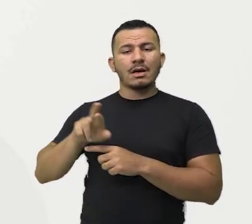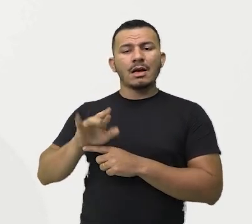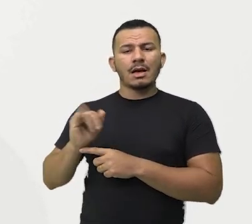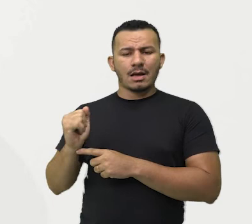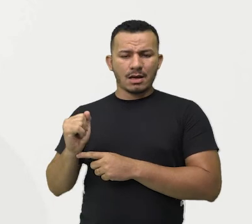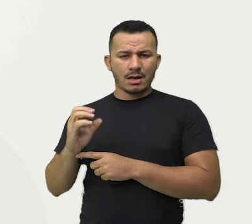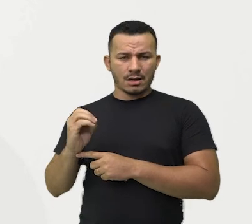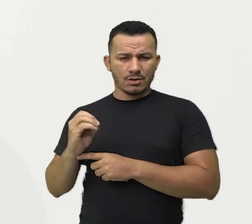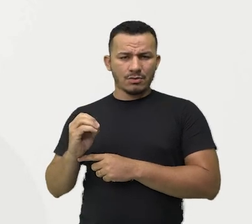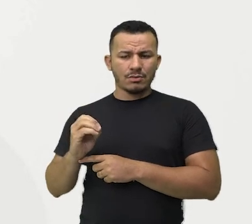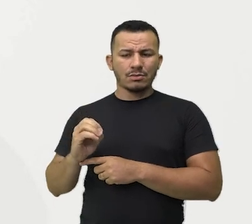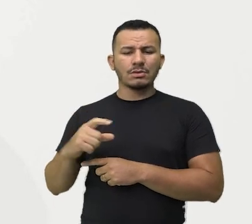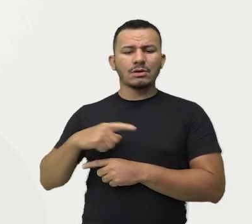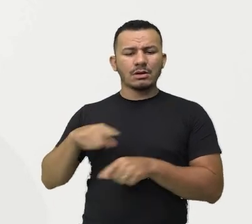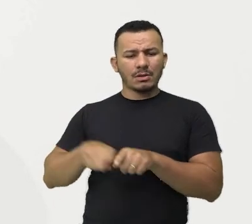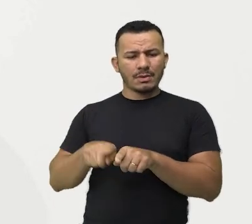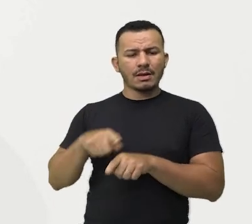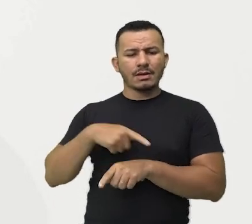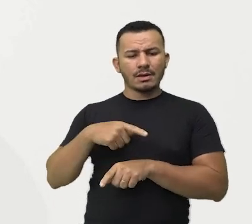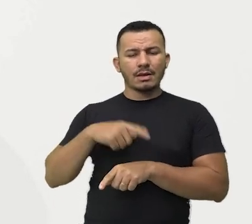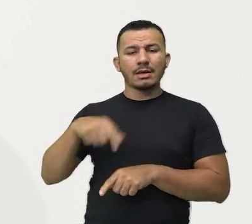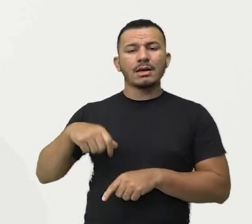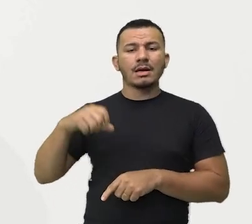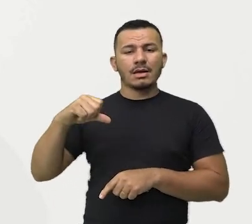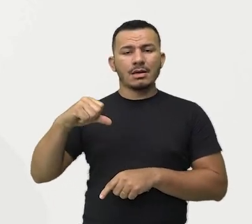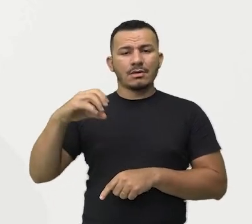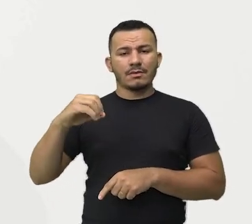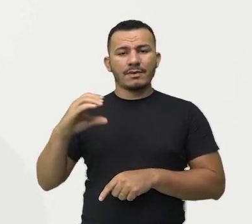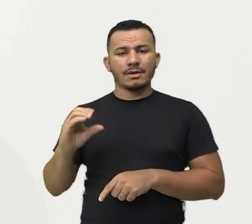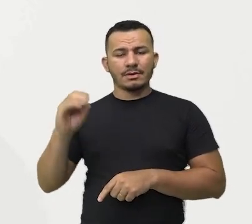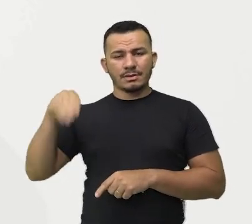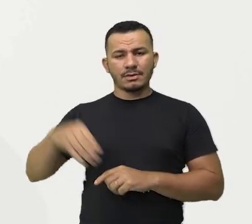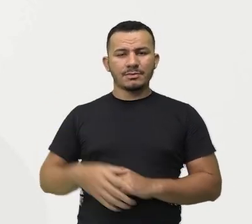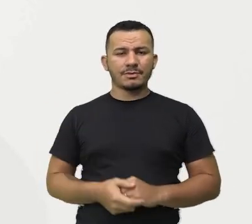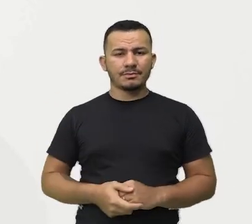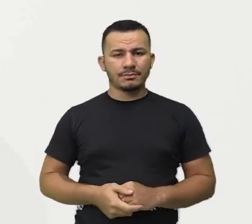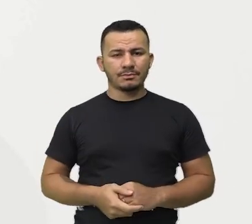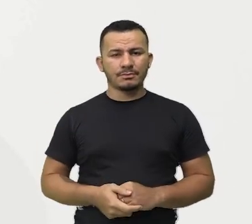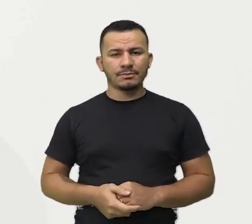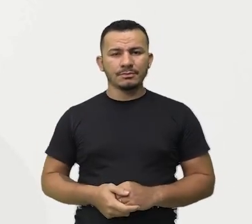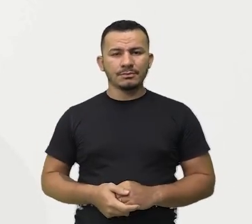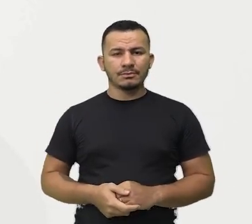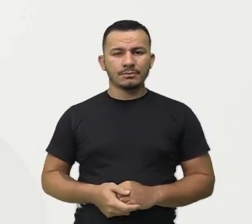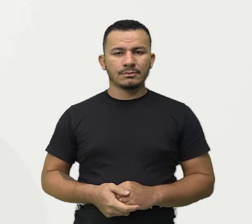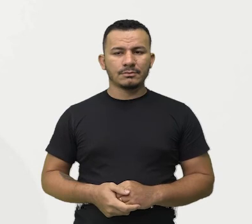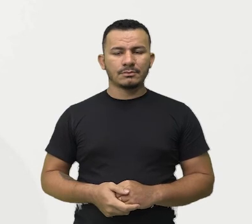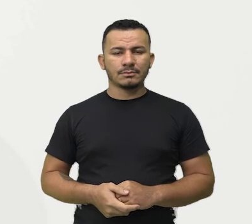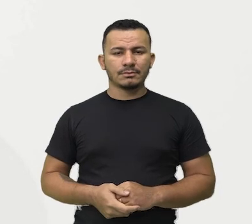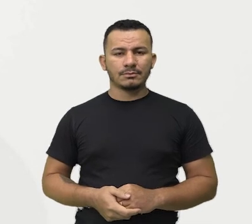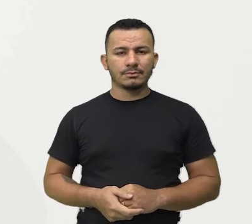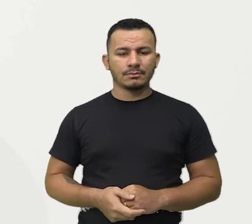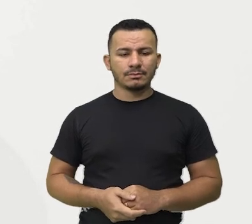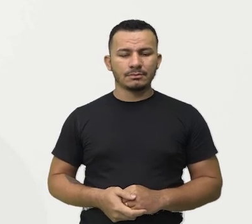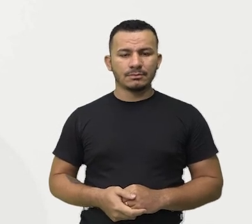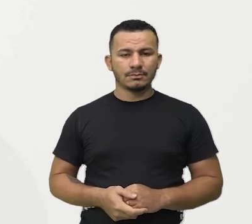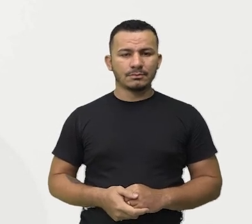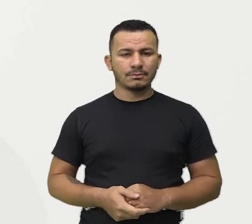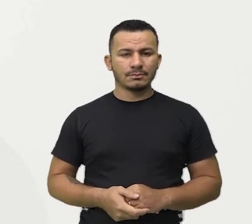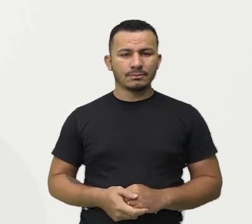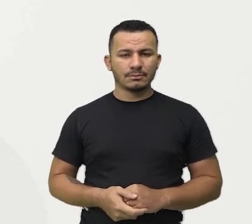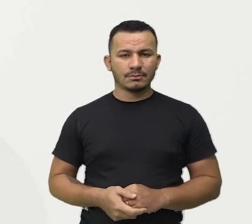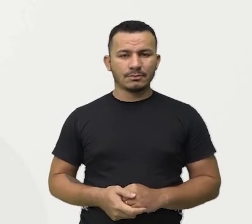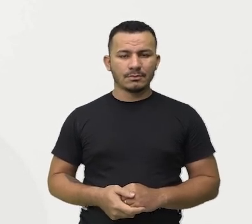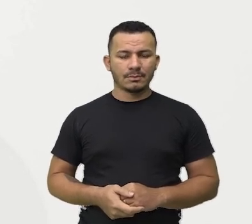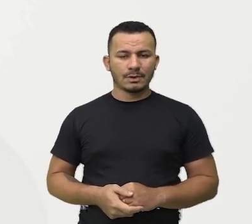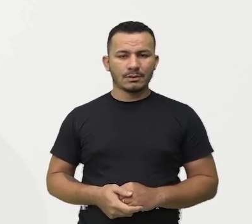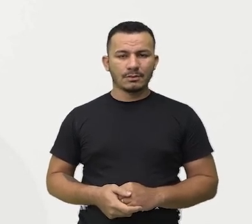3 e o raio. Vou encontrar o raio ele deu para nós. O raio é 90 centímetros, então vezes 90. E a